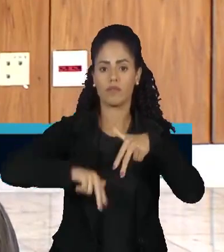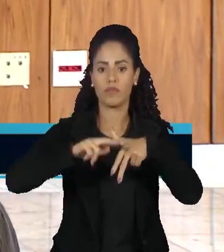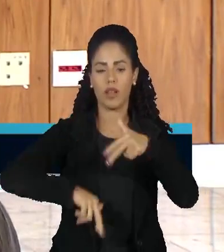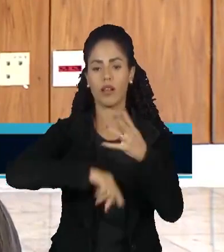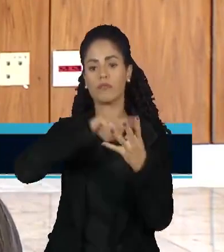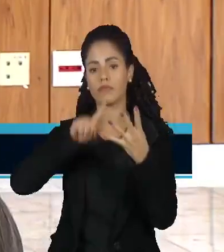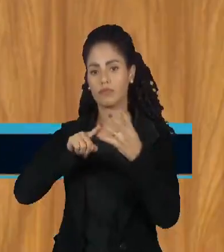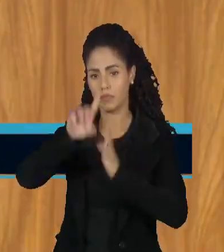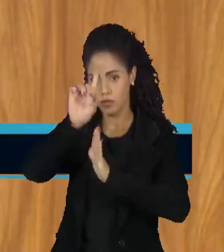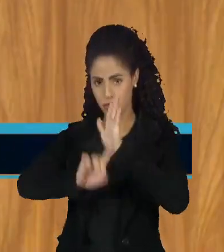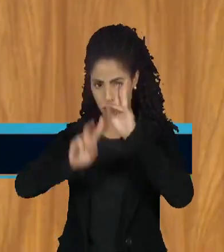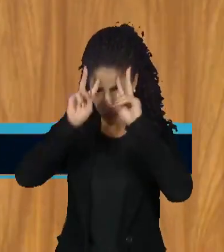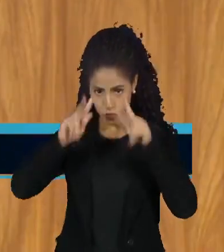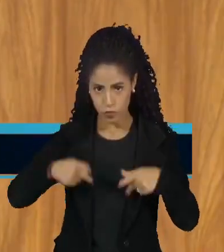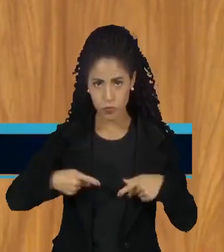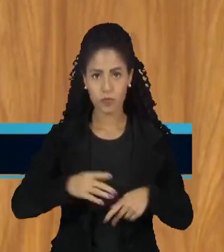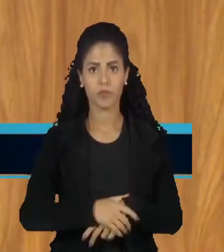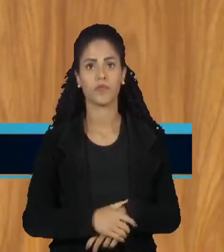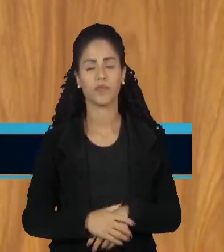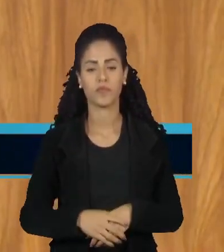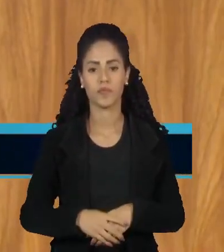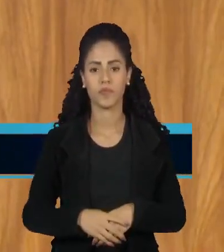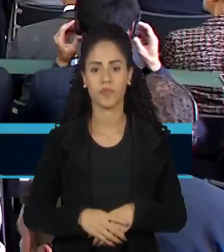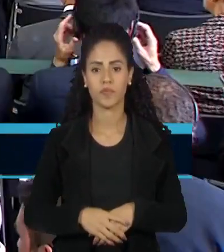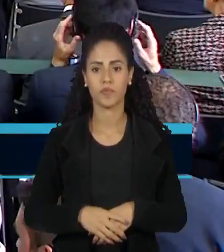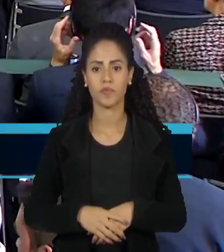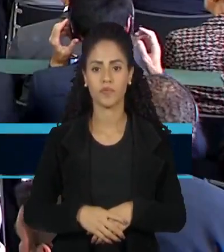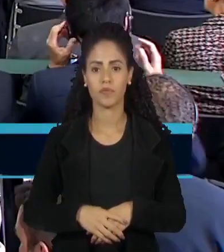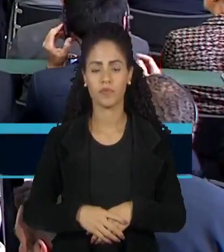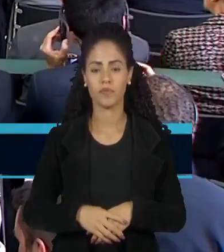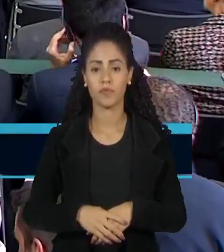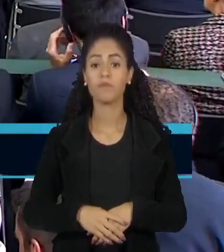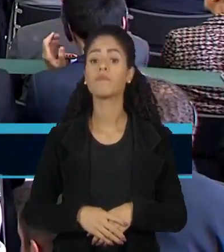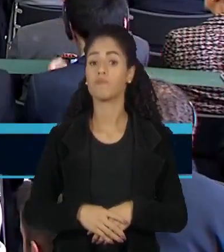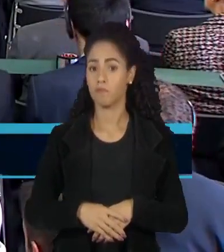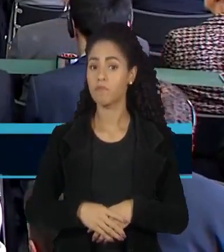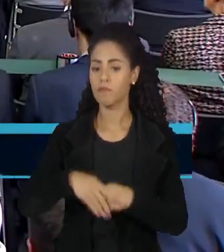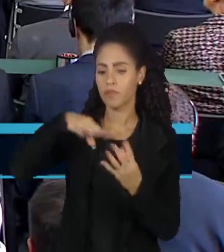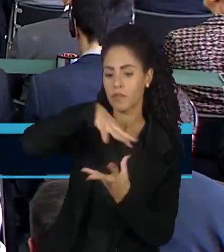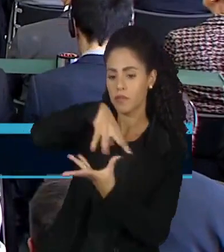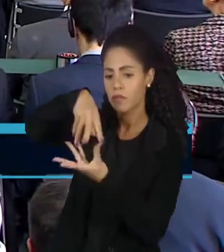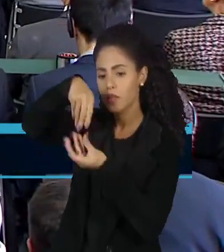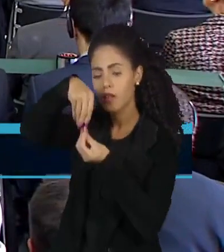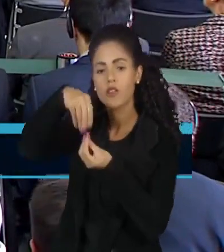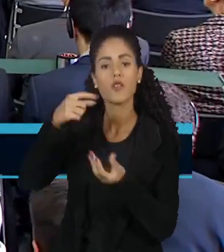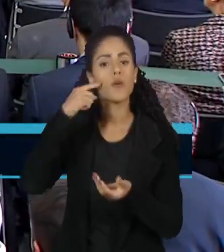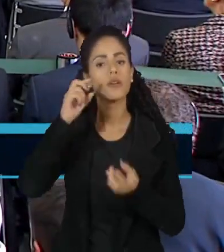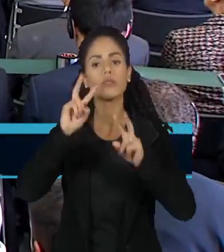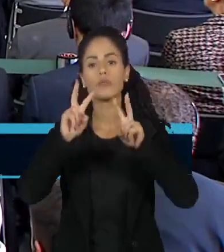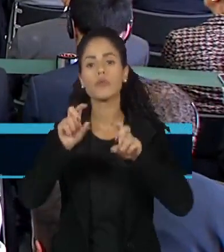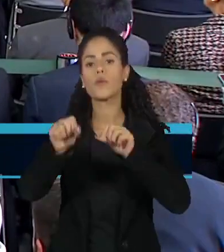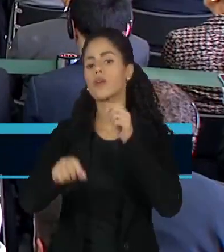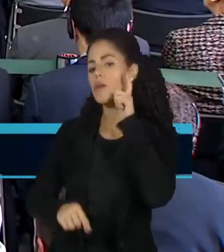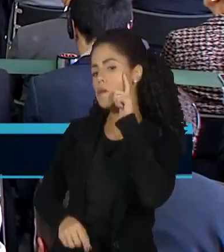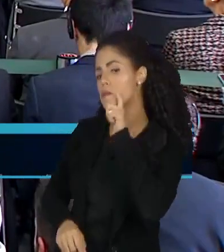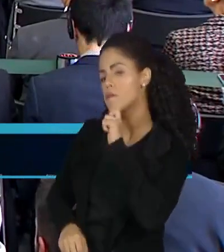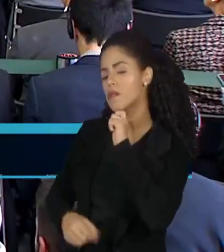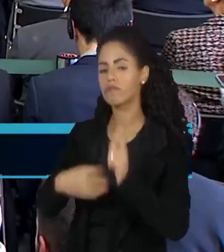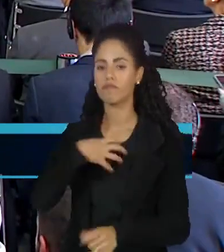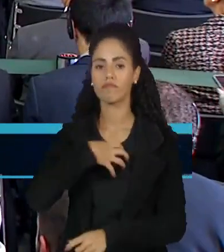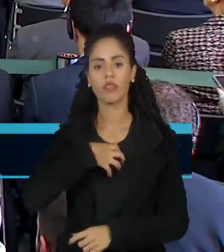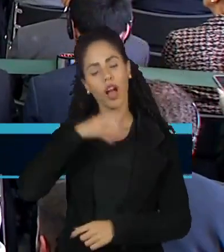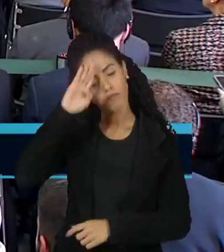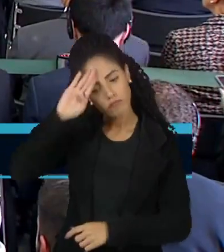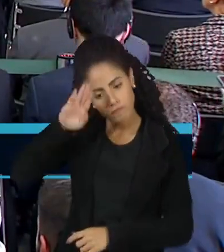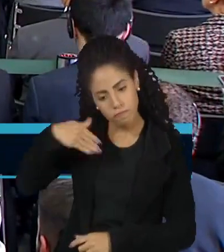direitos humanos. Monsieur le Président, cher Lula. À imprensa, Macron disse que se sentia imensamente